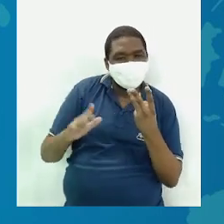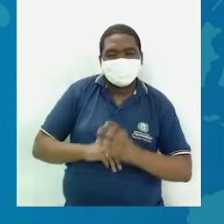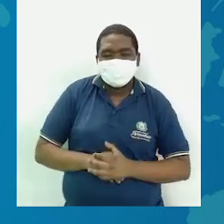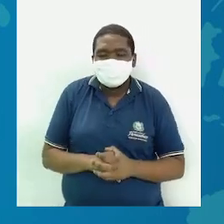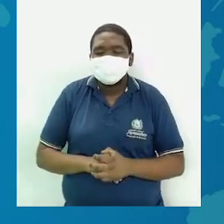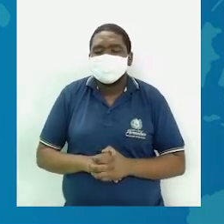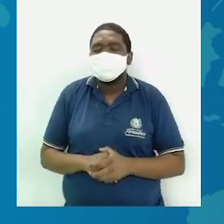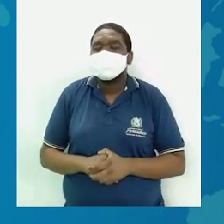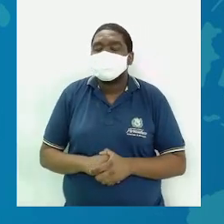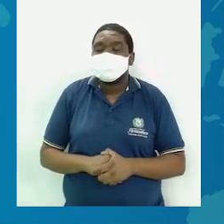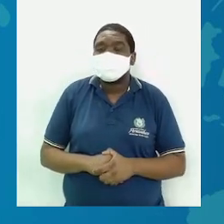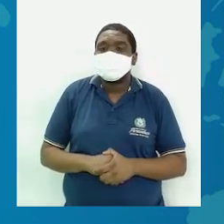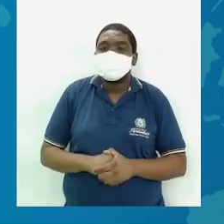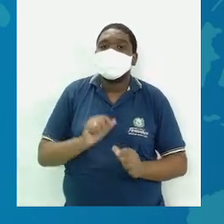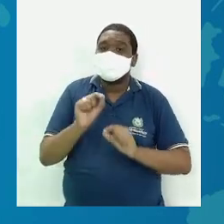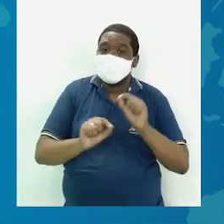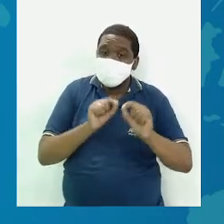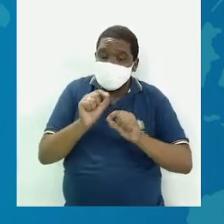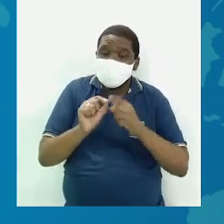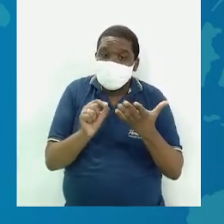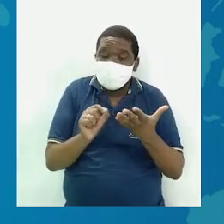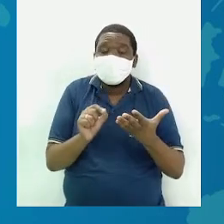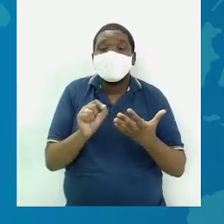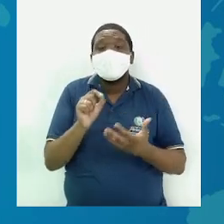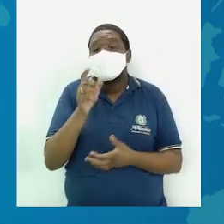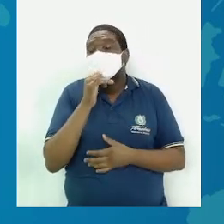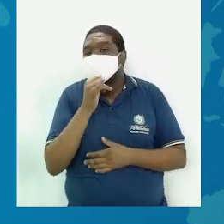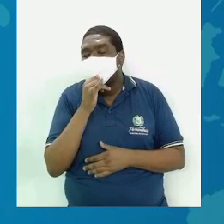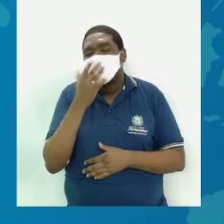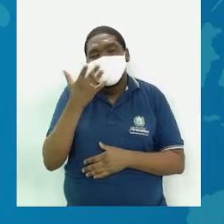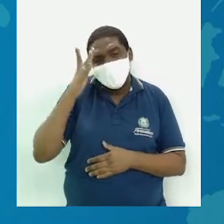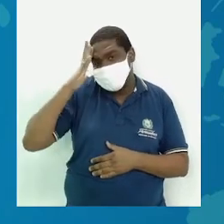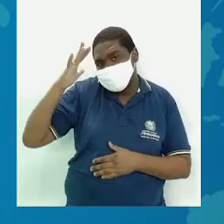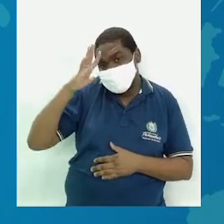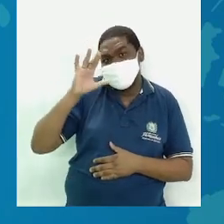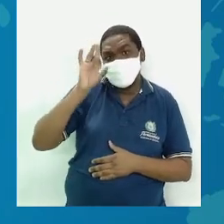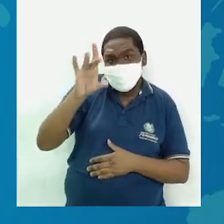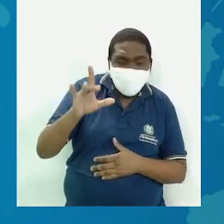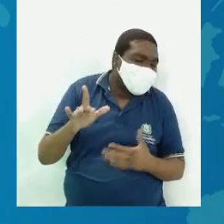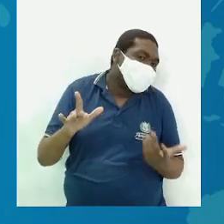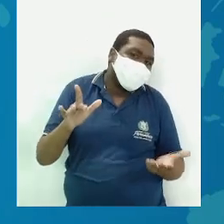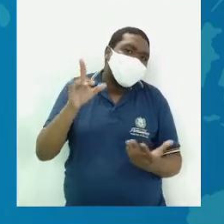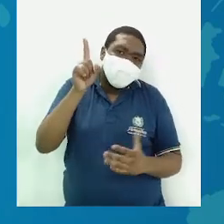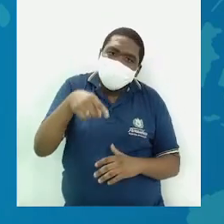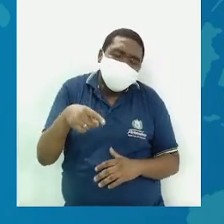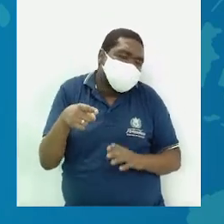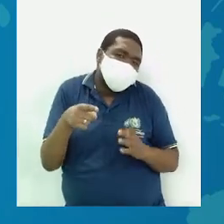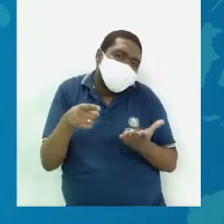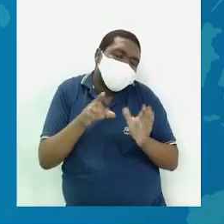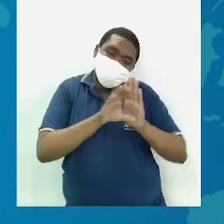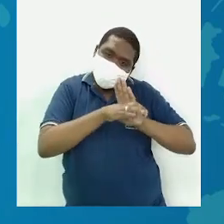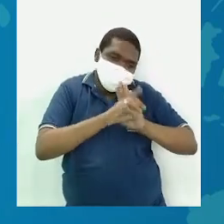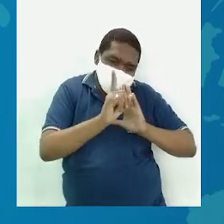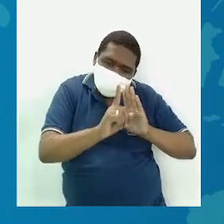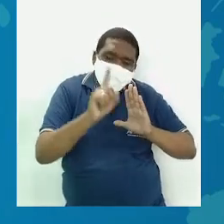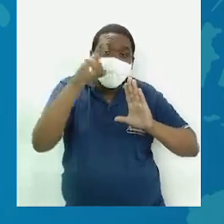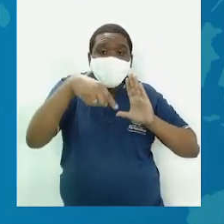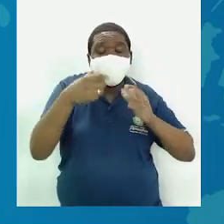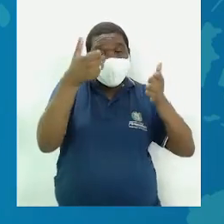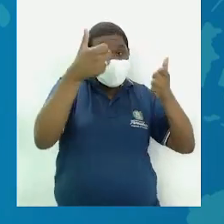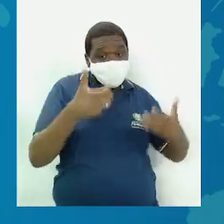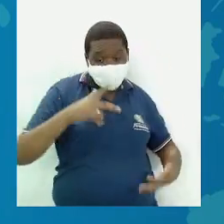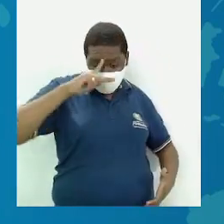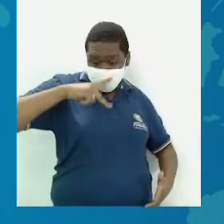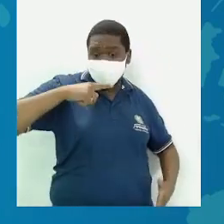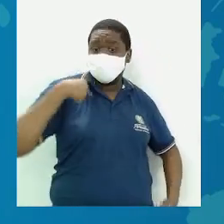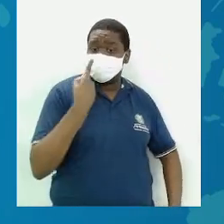Ele parte do pressuposto de que a filosofia não é apenas uma questão teórica. Ela explica a nossa vida, ela explica a